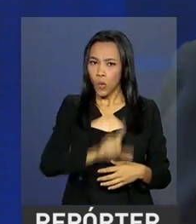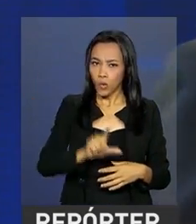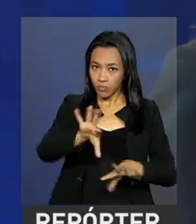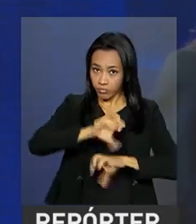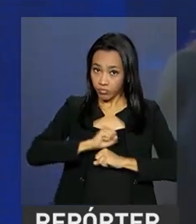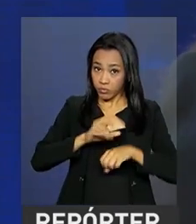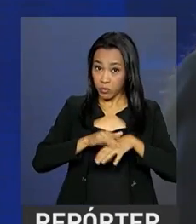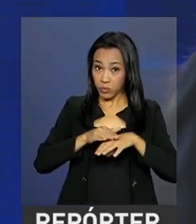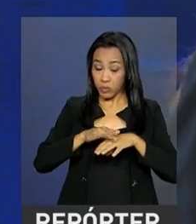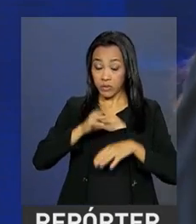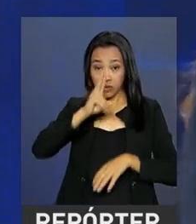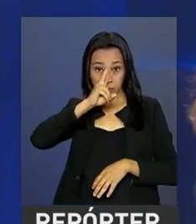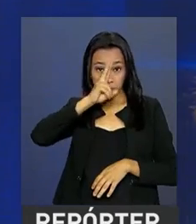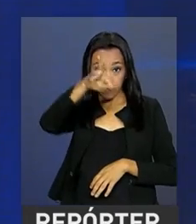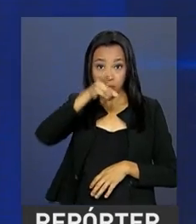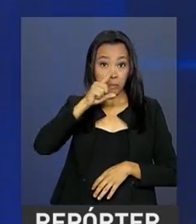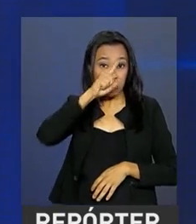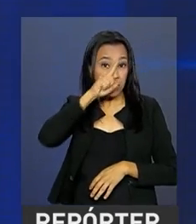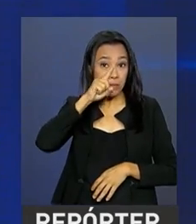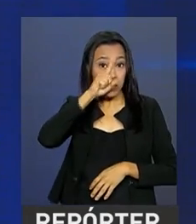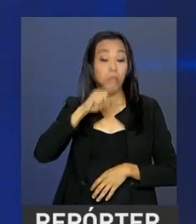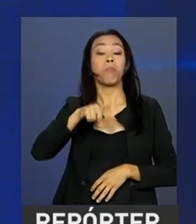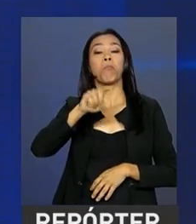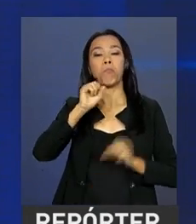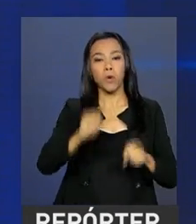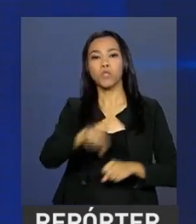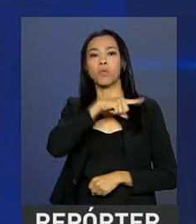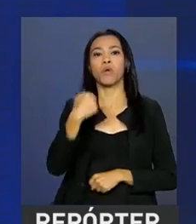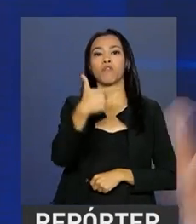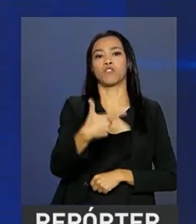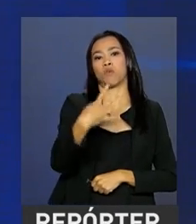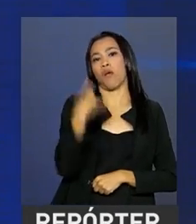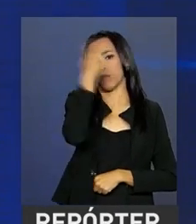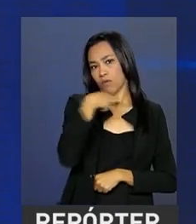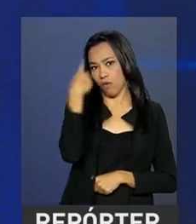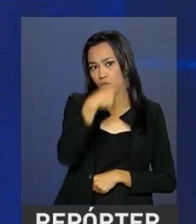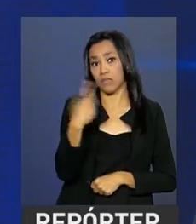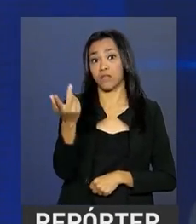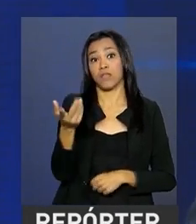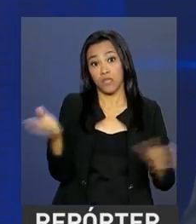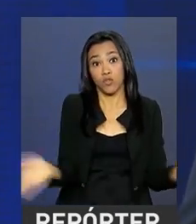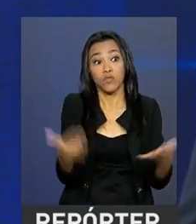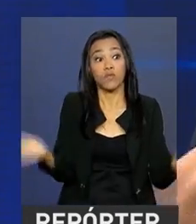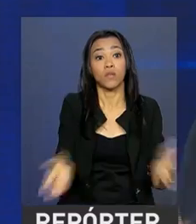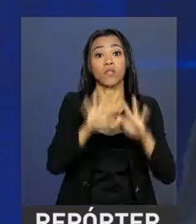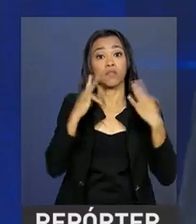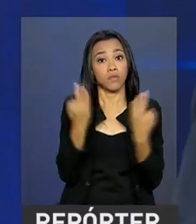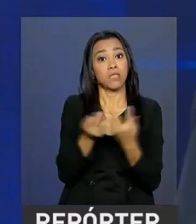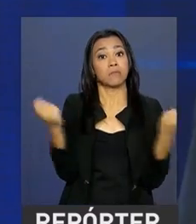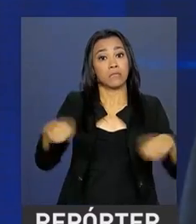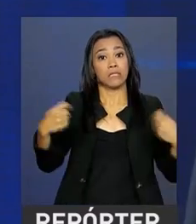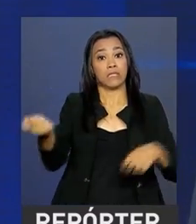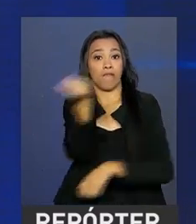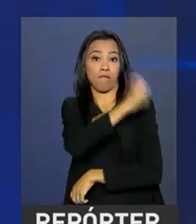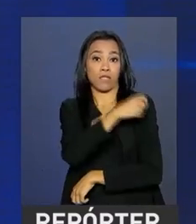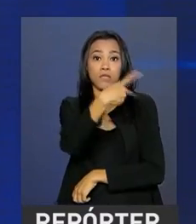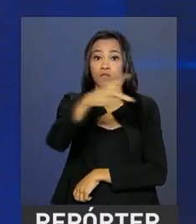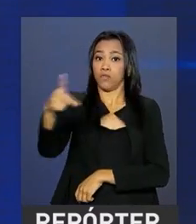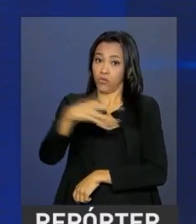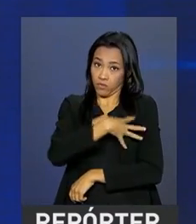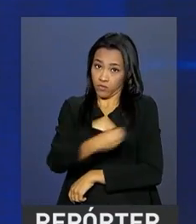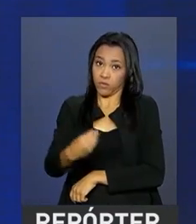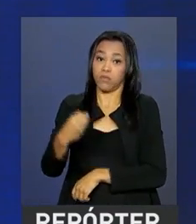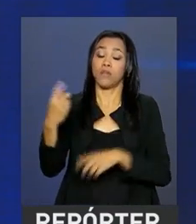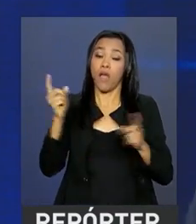em menos de 24 horas e isso é um apelo muito grande das famílias para vacinar seus filhos então isso também vai ser um